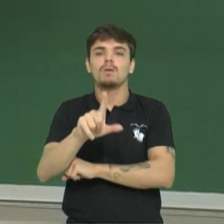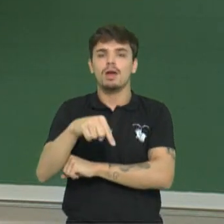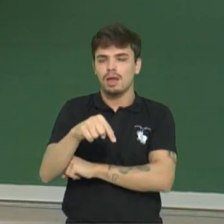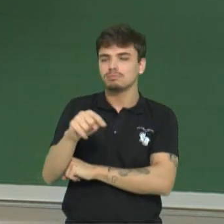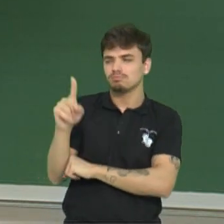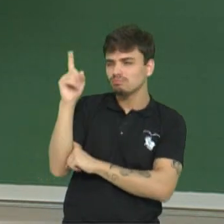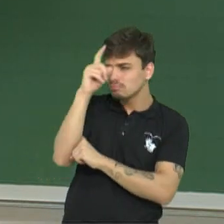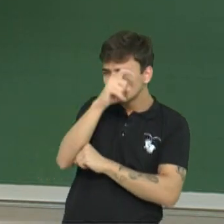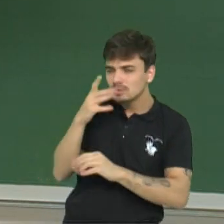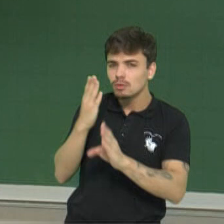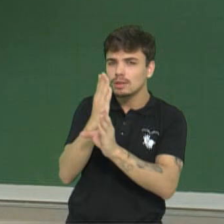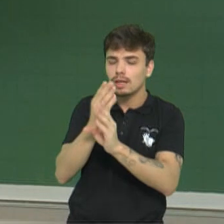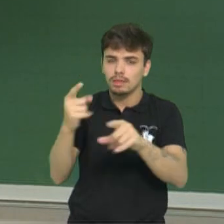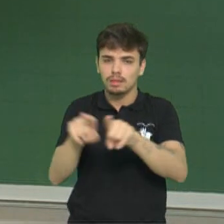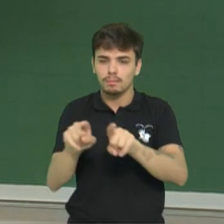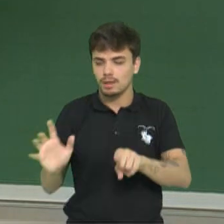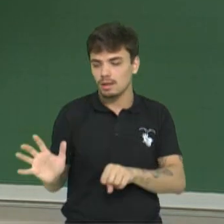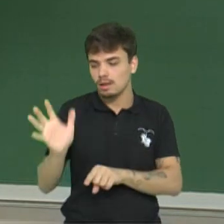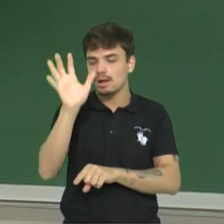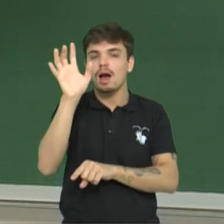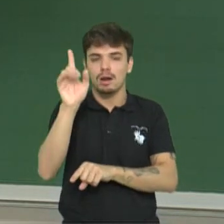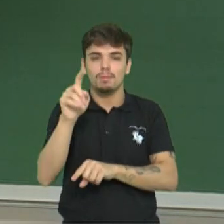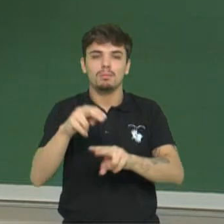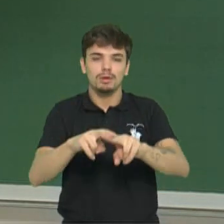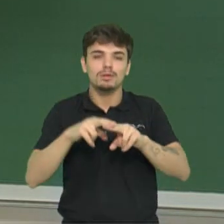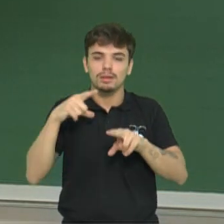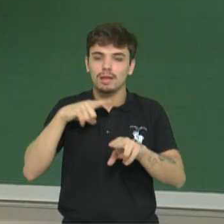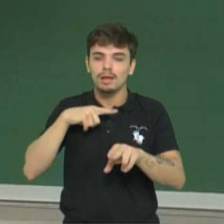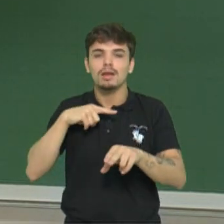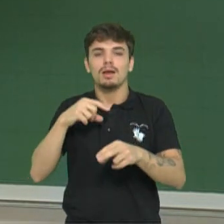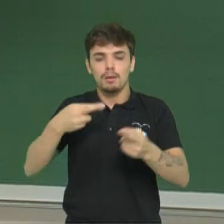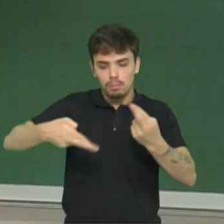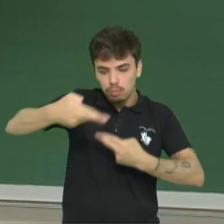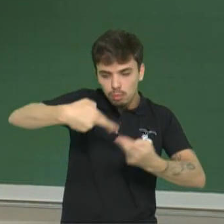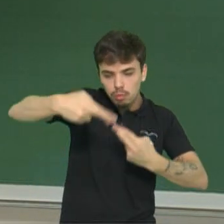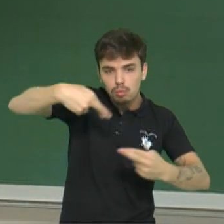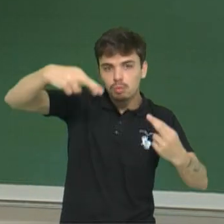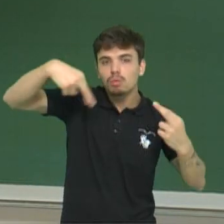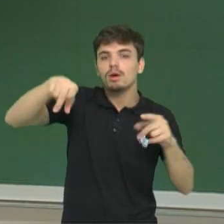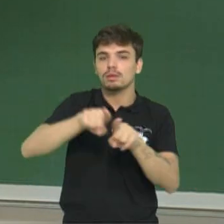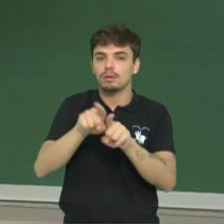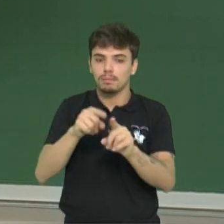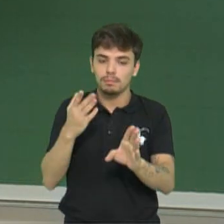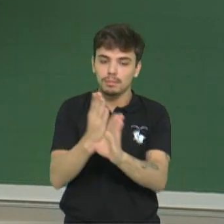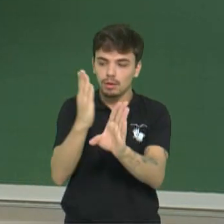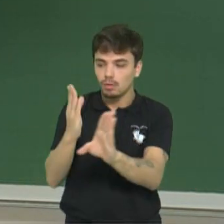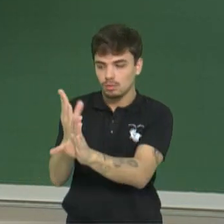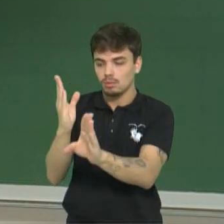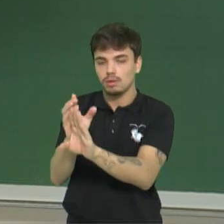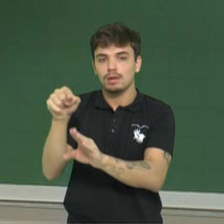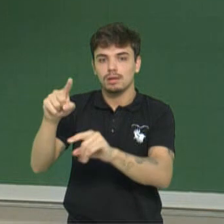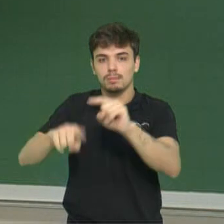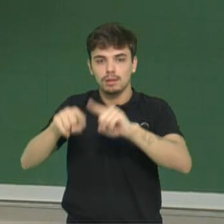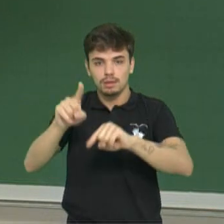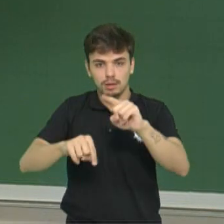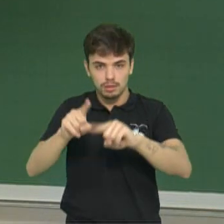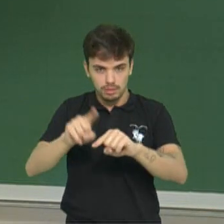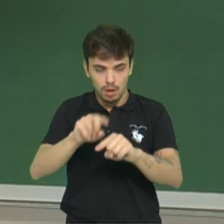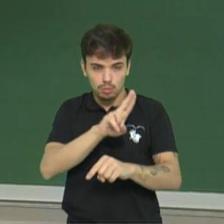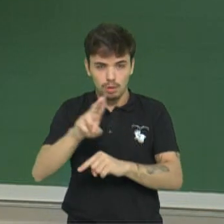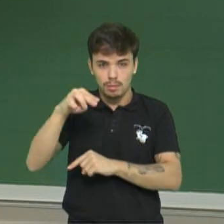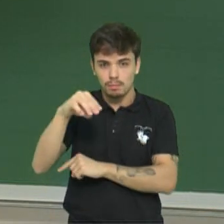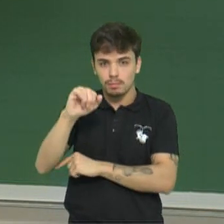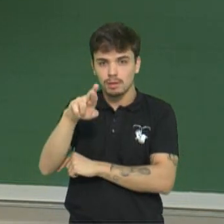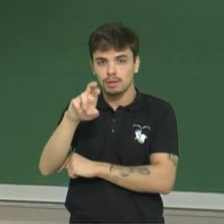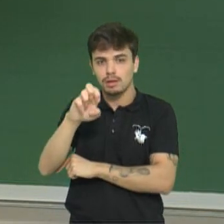aí acontece o processo de reciclagem em busca desses metais, que ficou conhecido como mineração urbana. Acontece mais ou